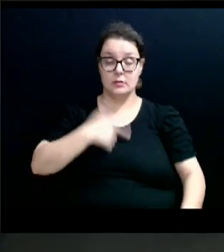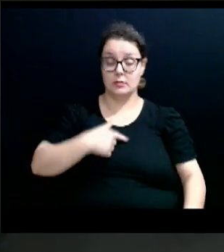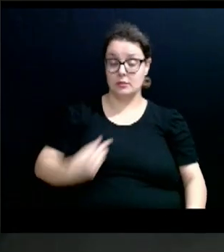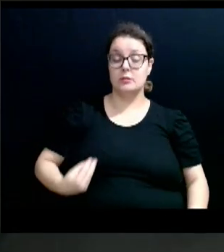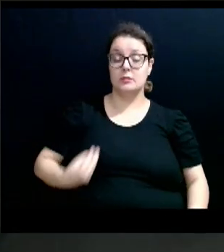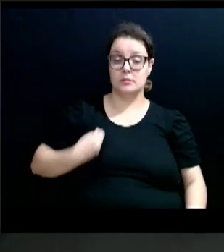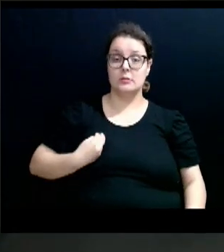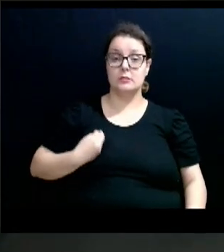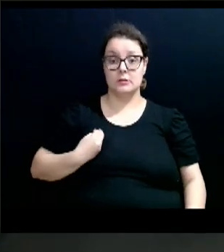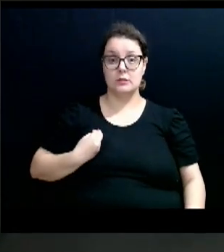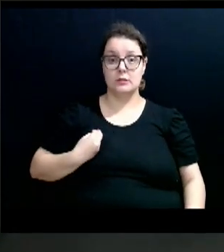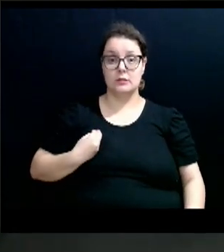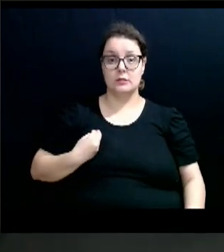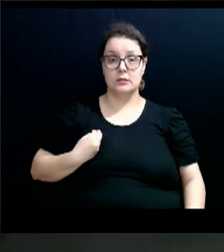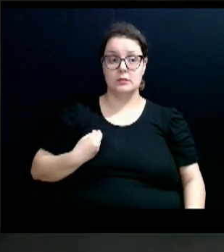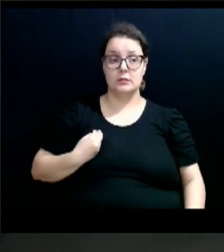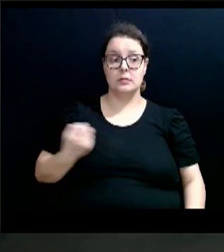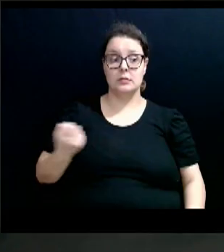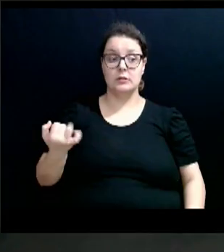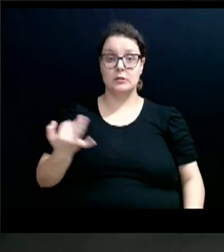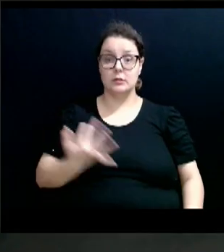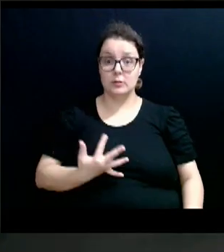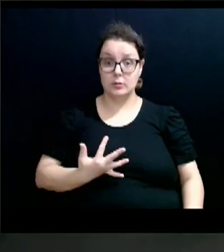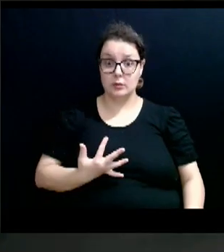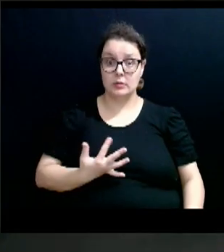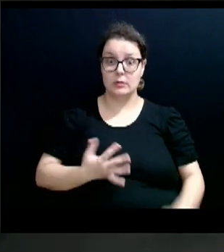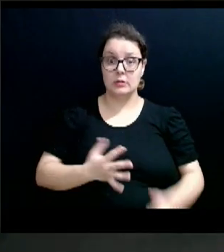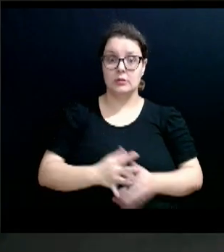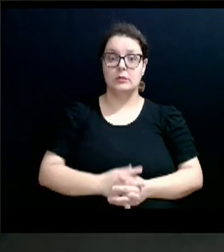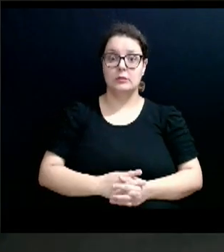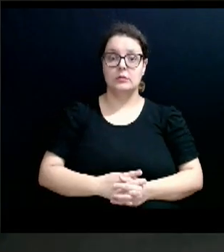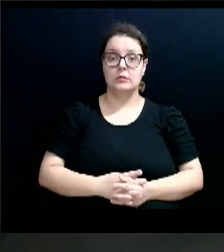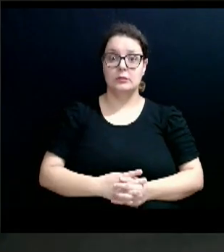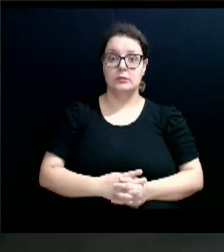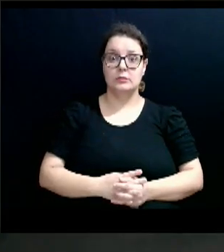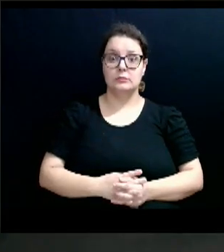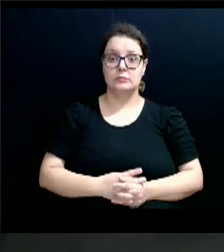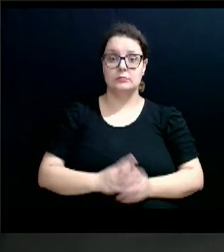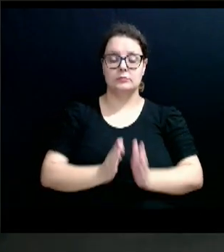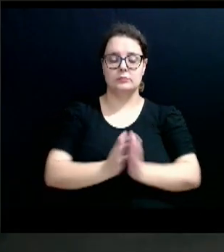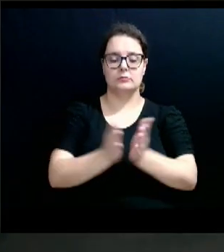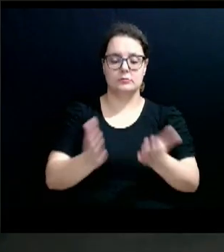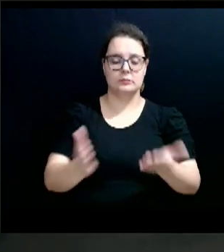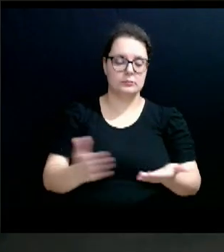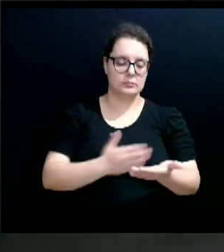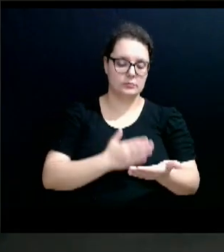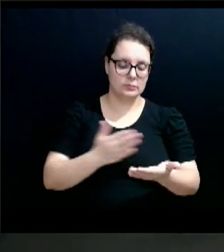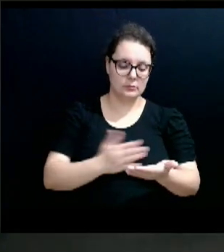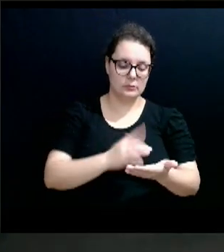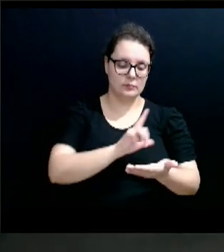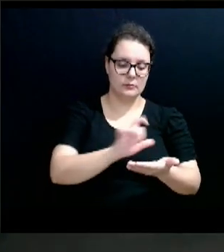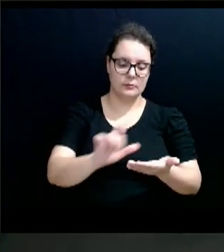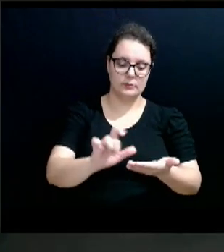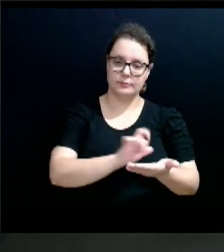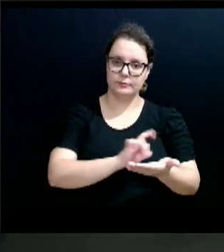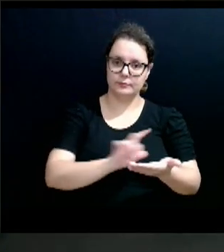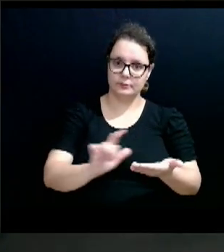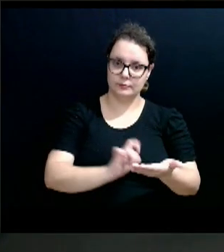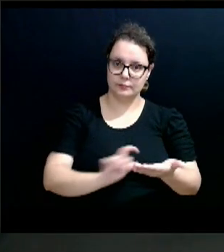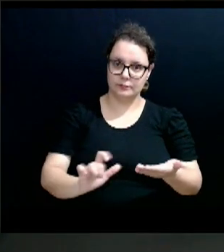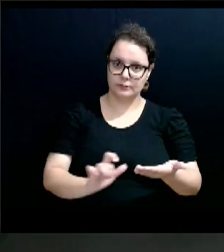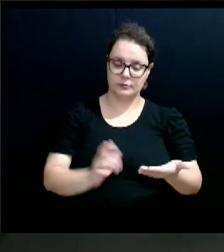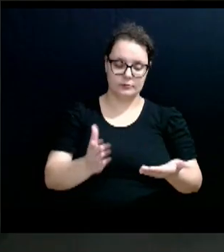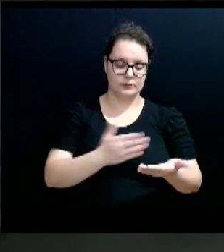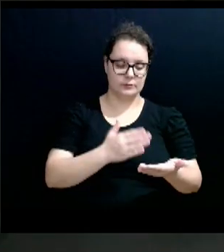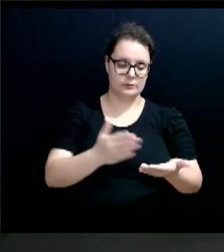E quanto vale você abrir um álbum de fotografias e